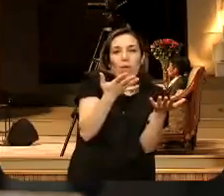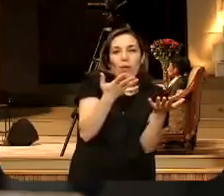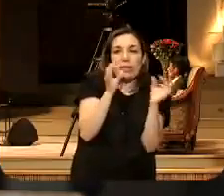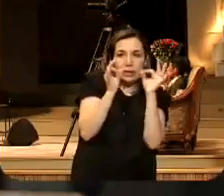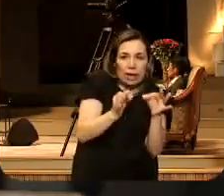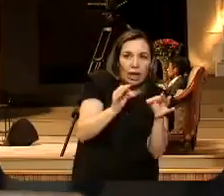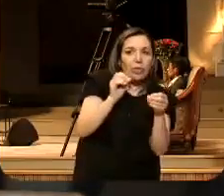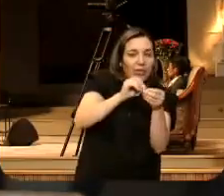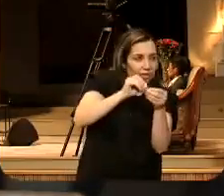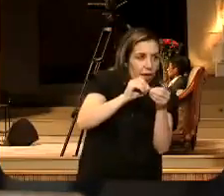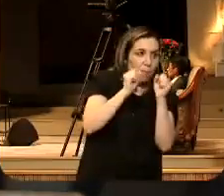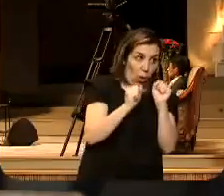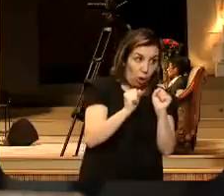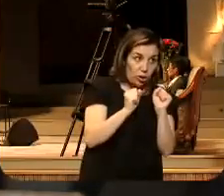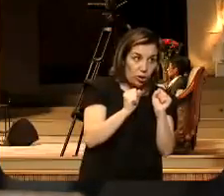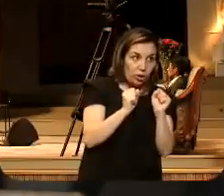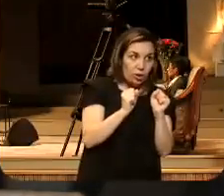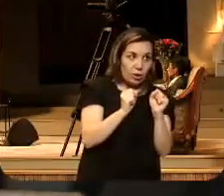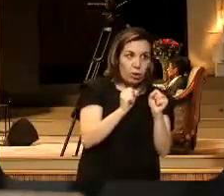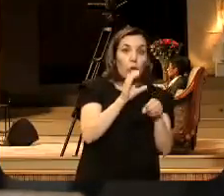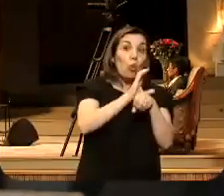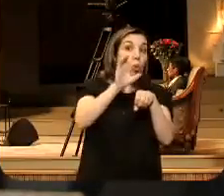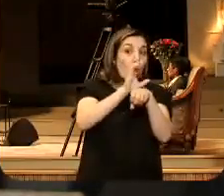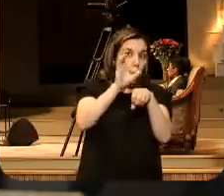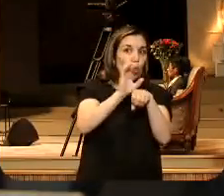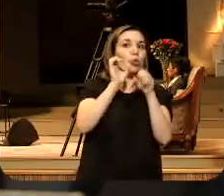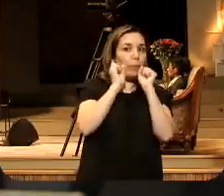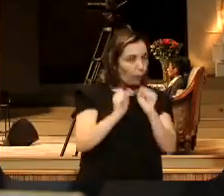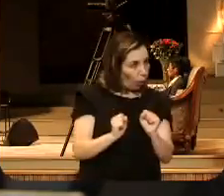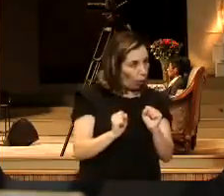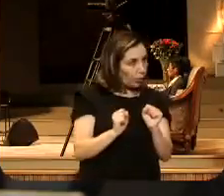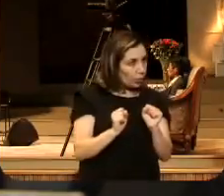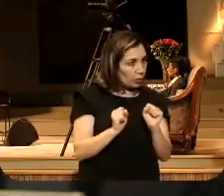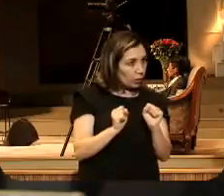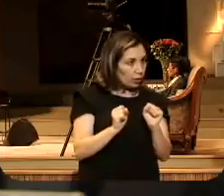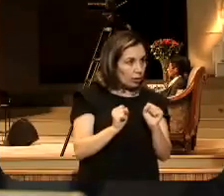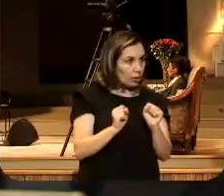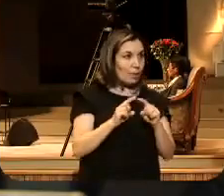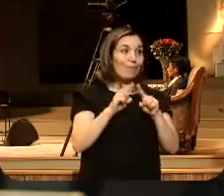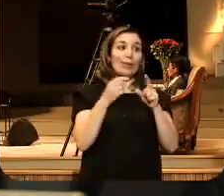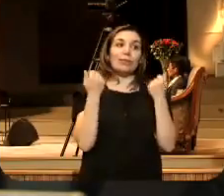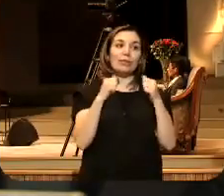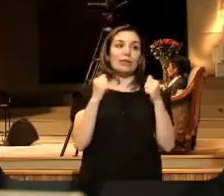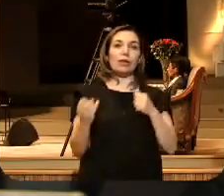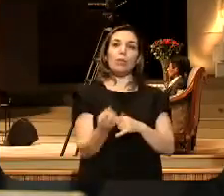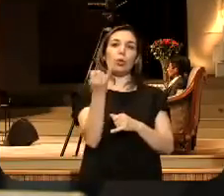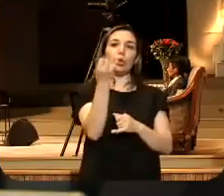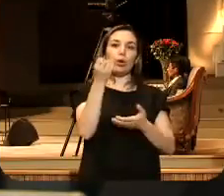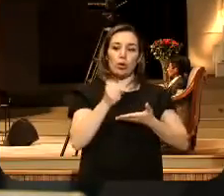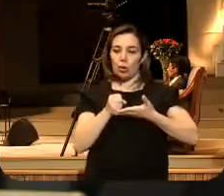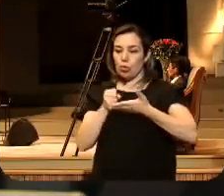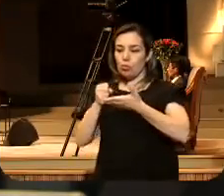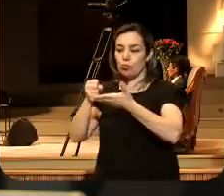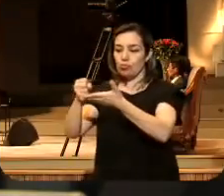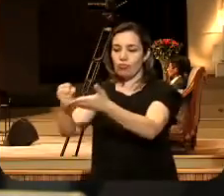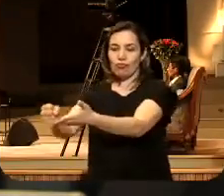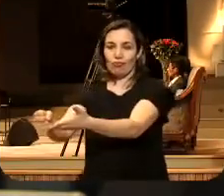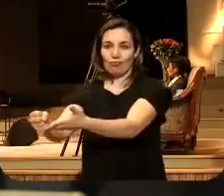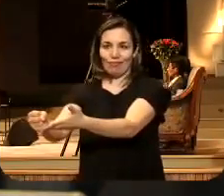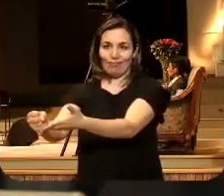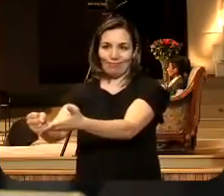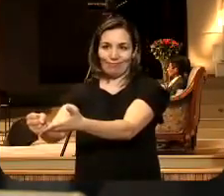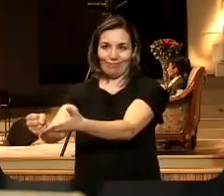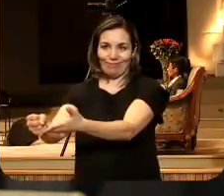mas enfim, é possível para todos nós, se assim você desejar. Olha só o